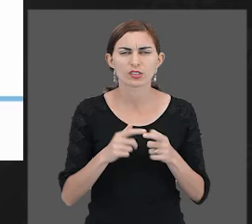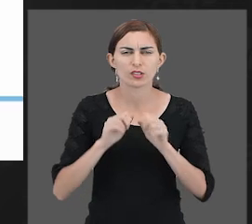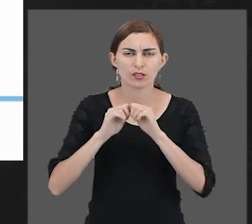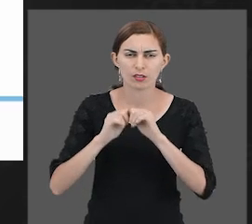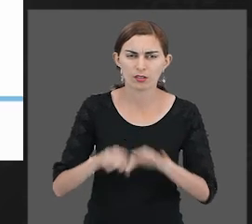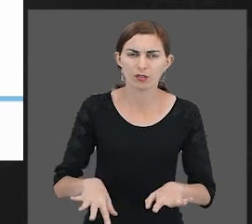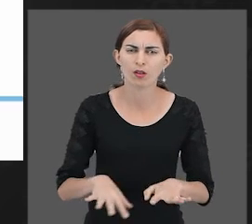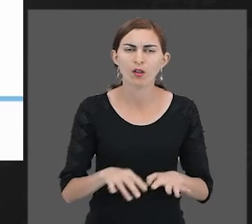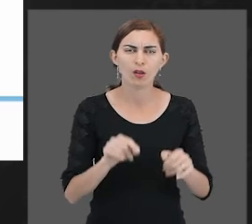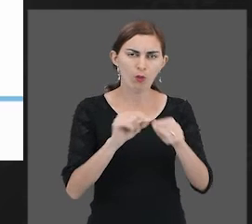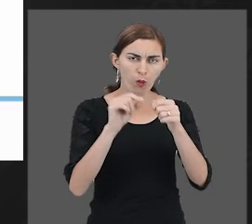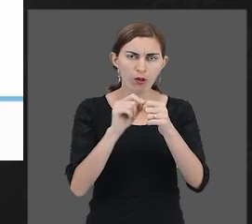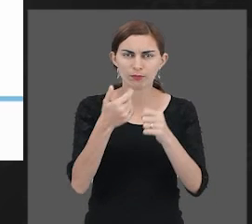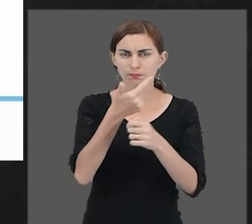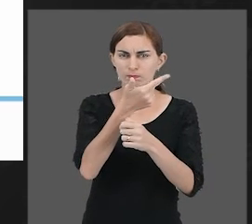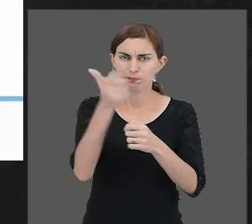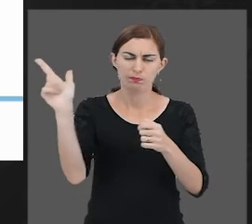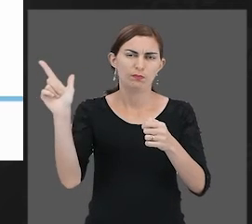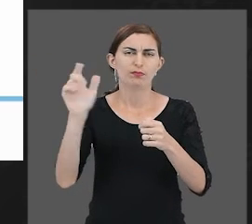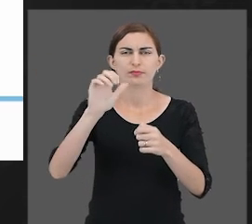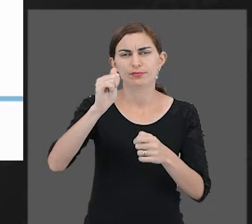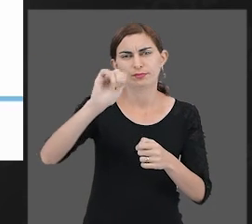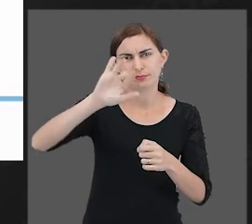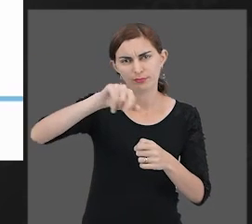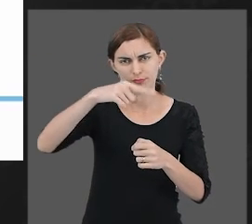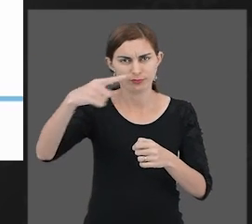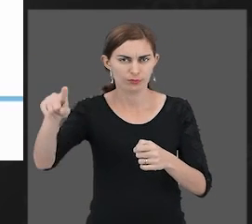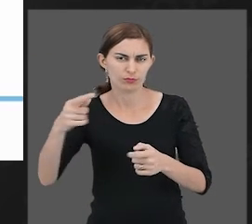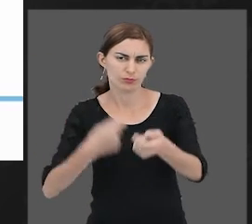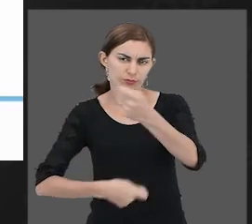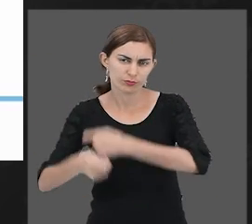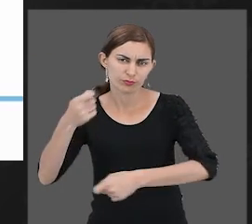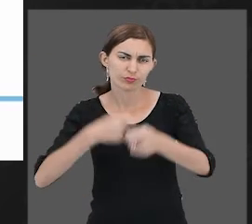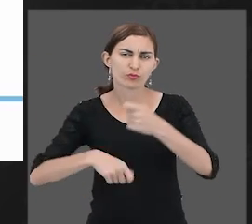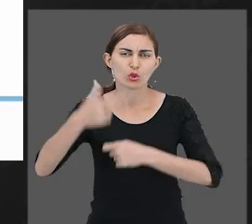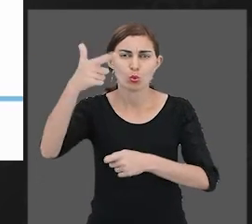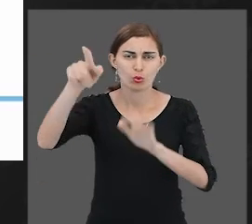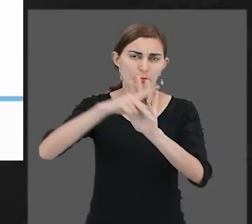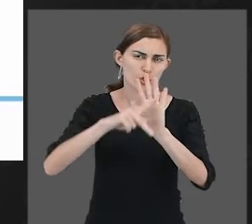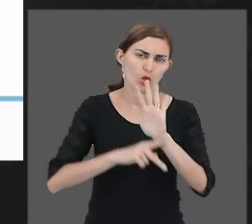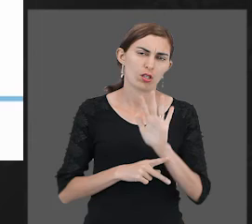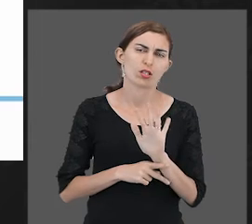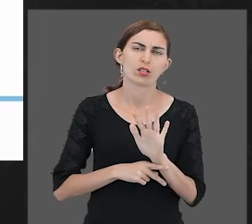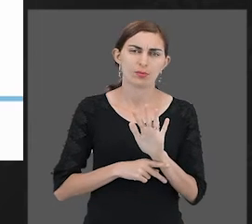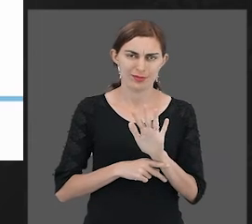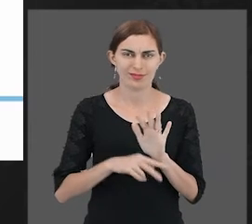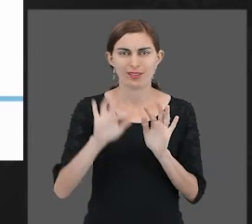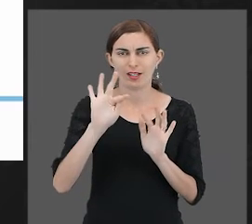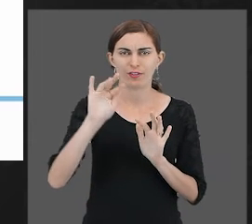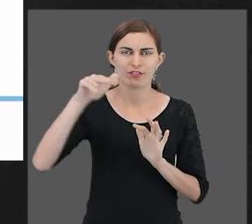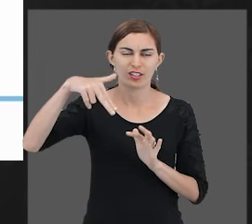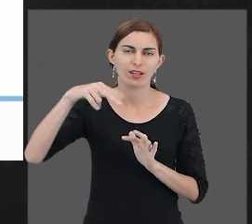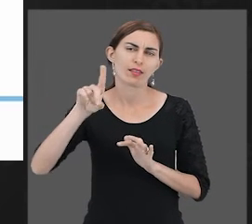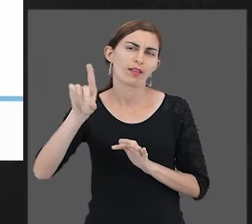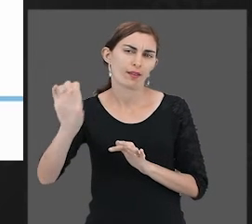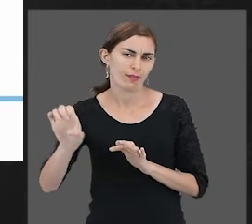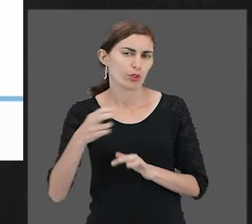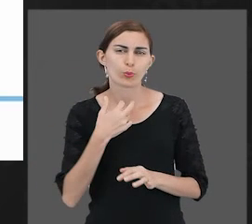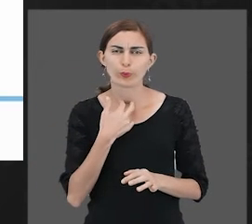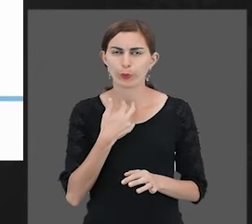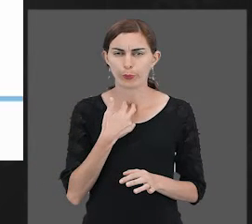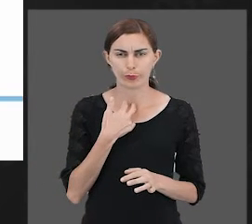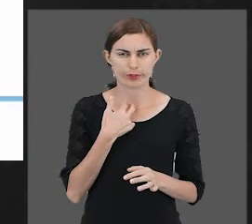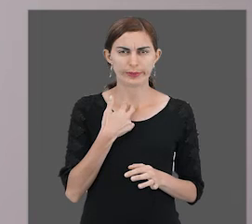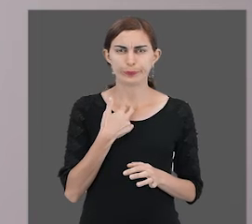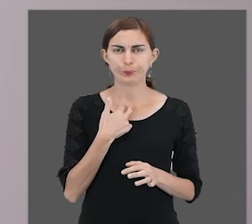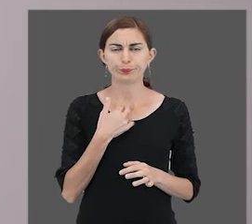gastar na implementação de outras ações que estejam sendo objeto de financiamento por outros programas executados pelo FNDE. Então, por